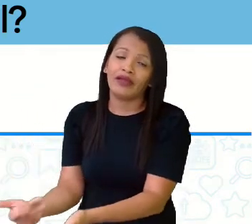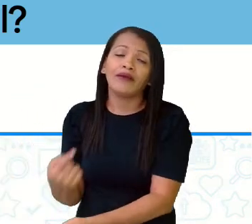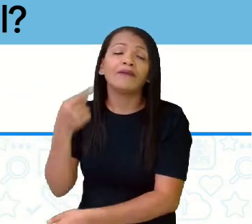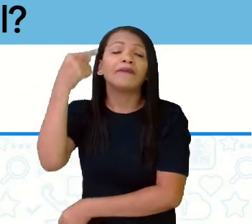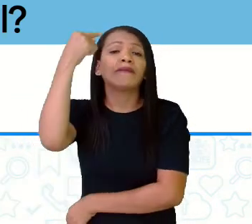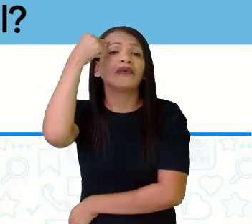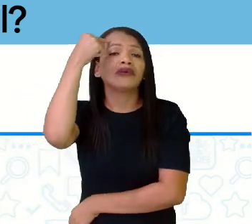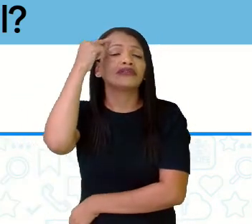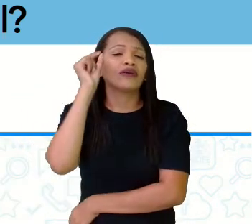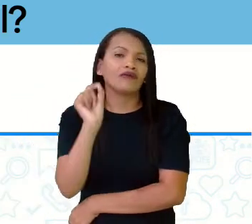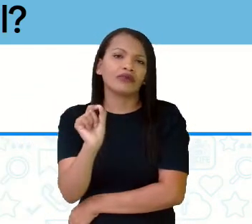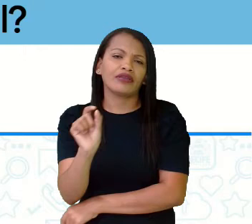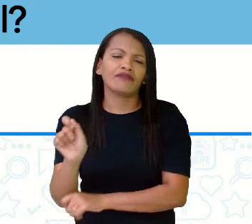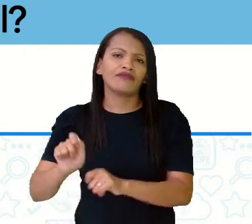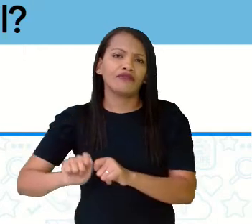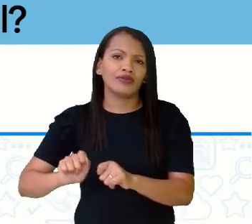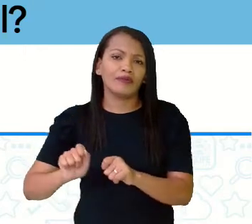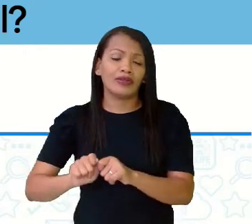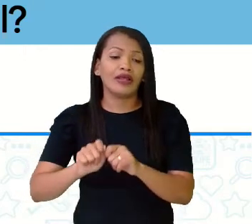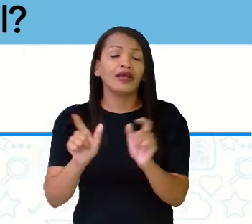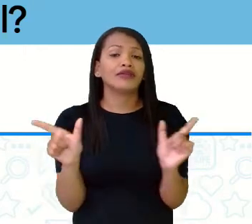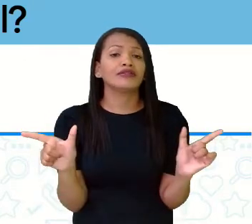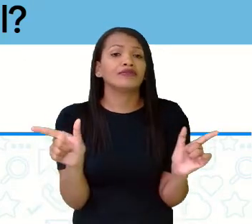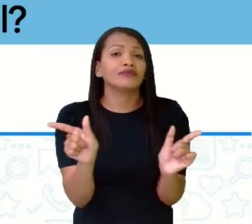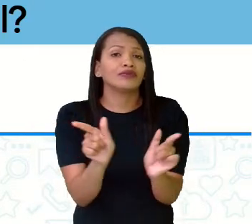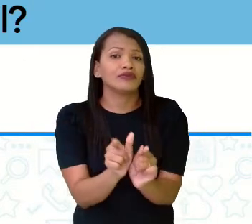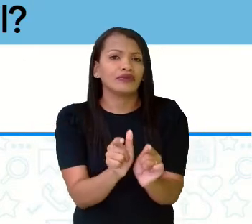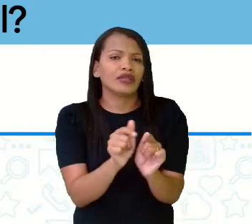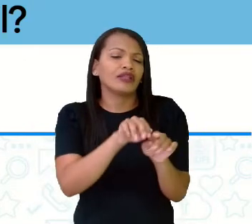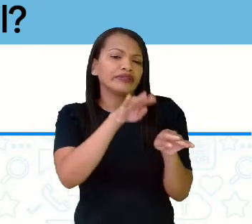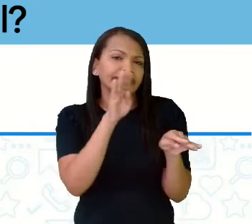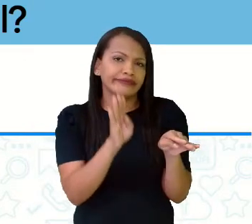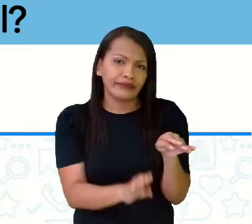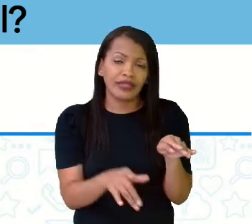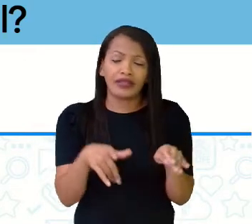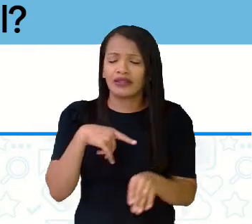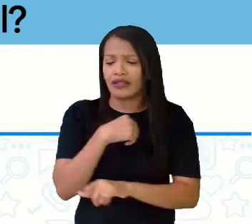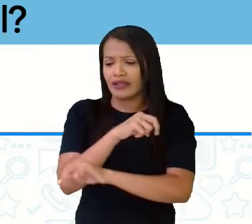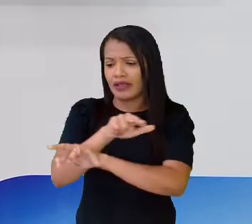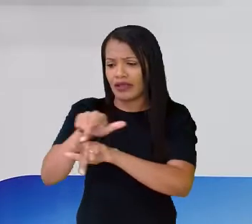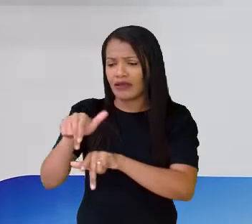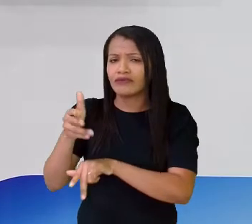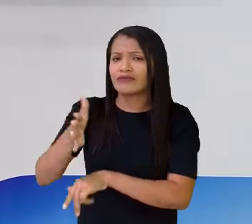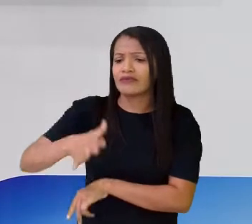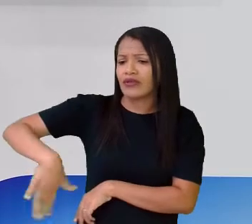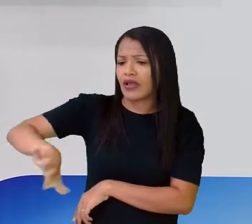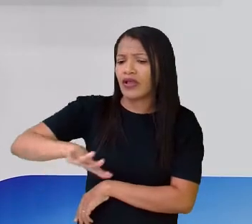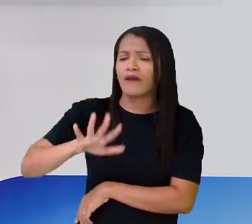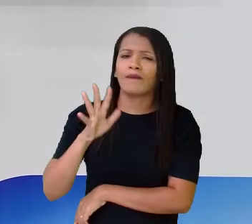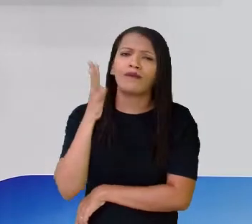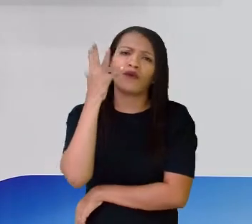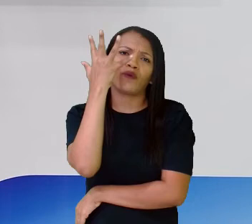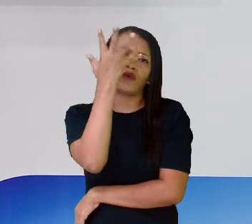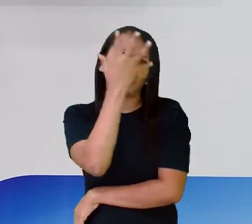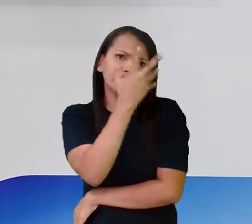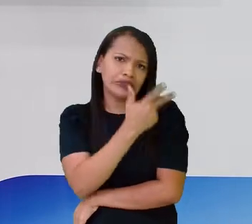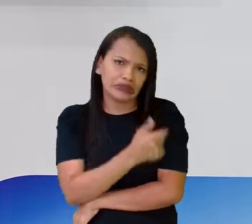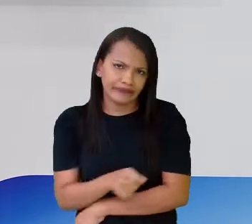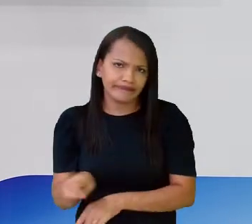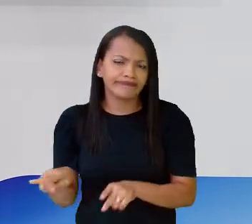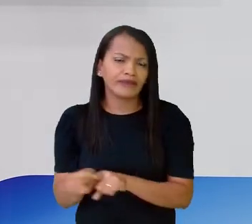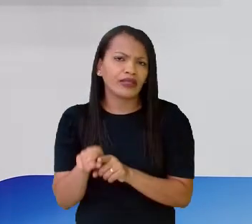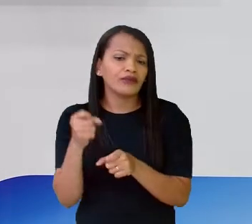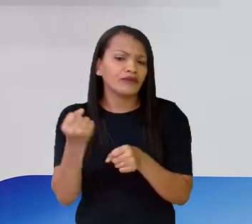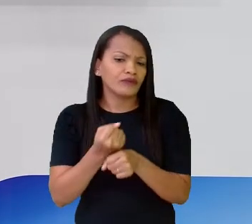essas desigualdades sociais no Brasil. A gente tem muitas áreas bonitas, tem muitas arquiteturas bonitas, mas a gente ainda